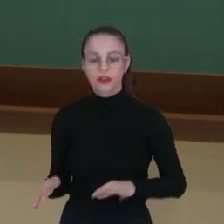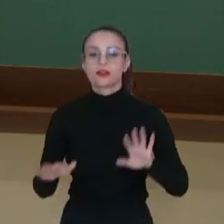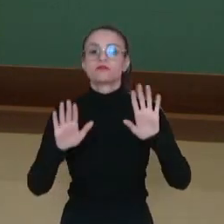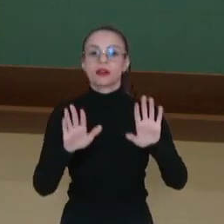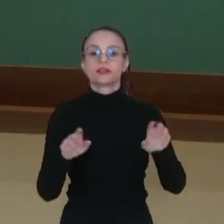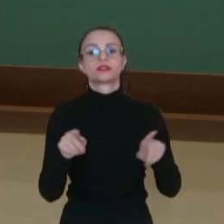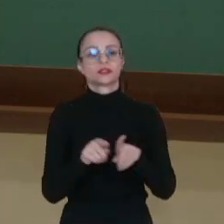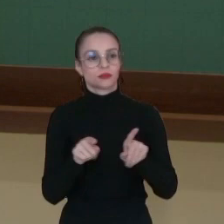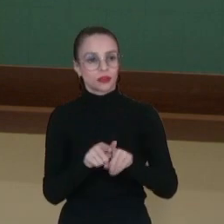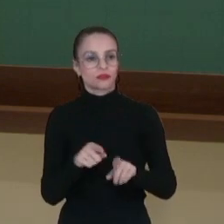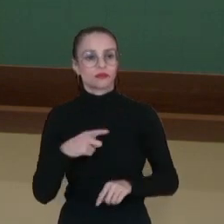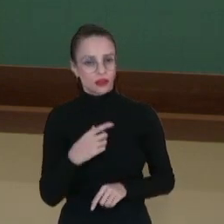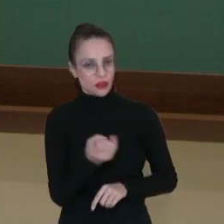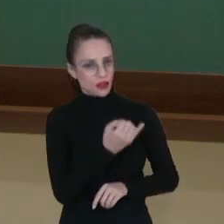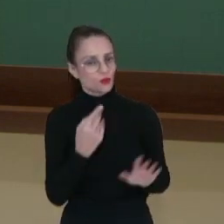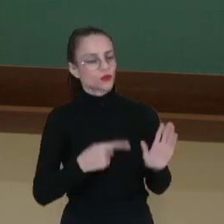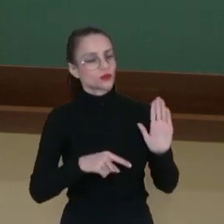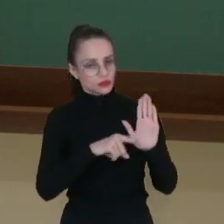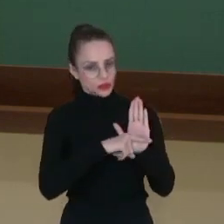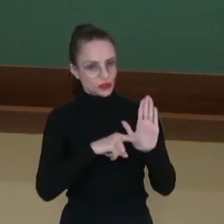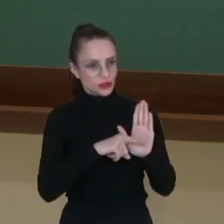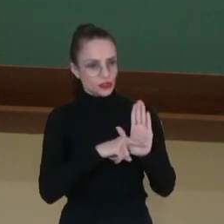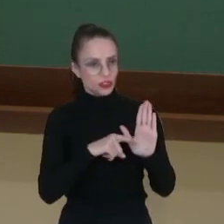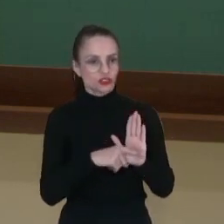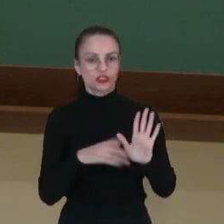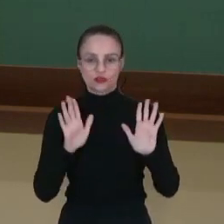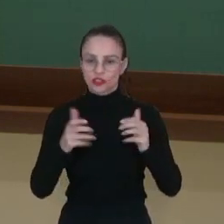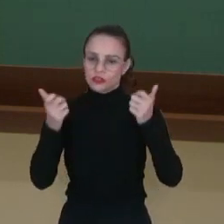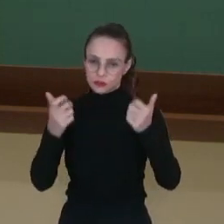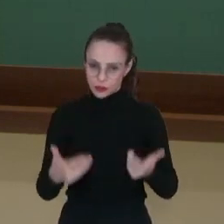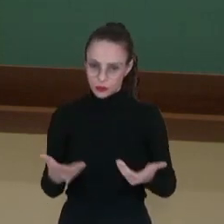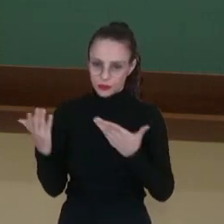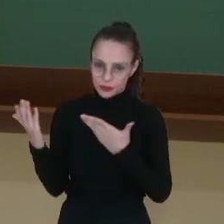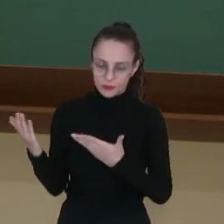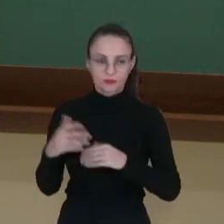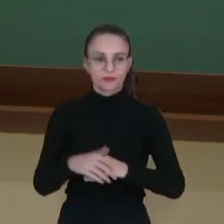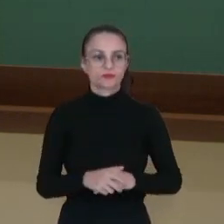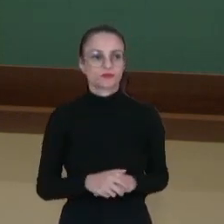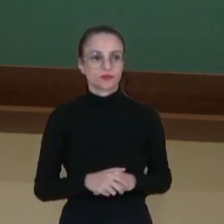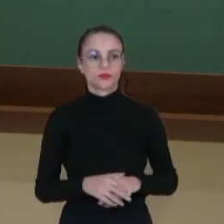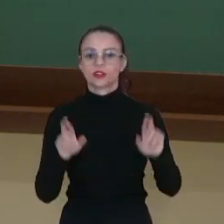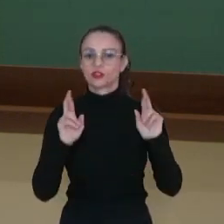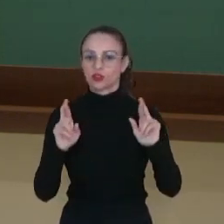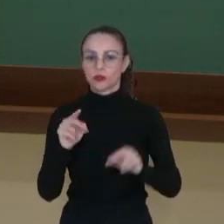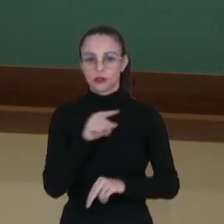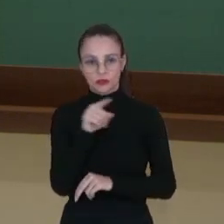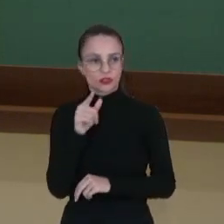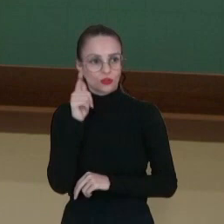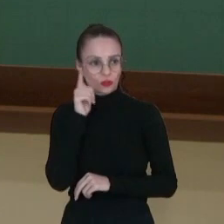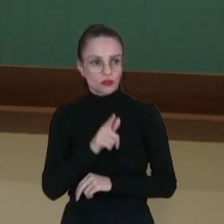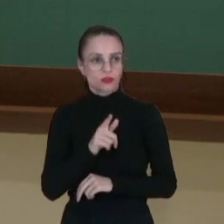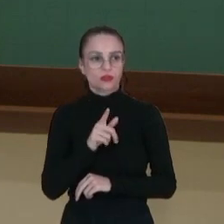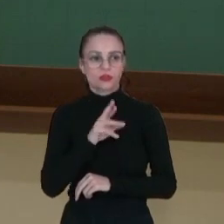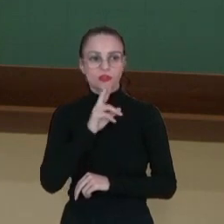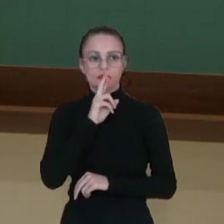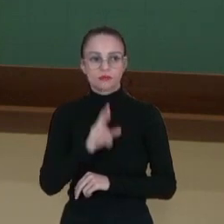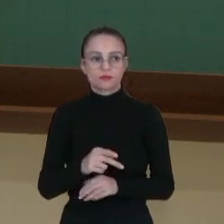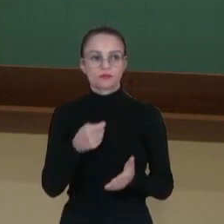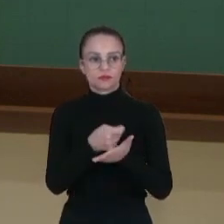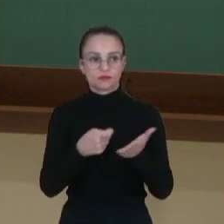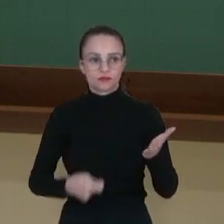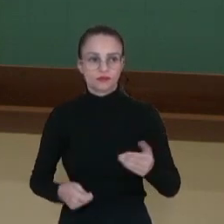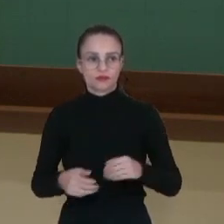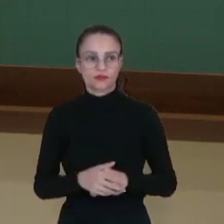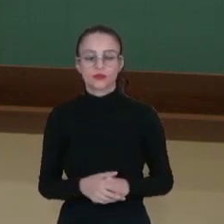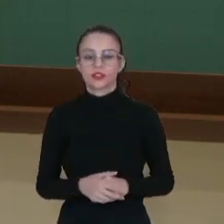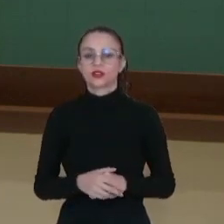Mas também nós temos alguns pontos negativos, como o que a gente relatou aqui na nossa resposta. Espero que vocês tenham conseguido também escrever aí.